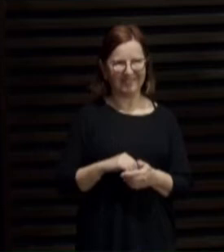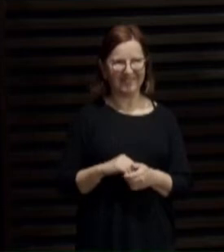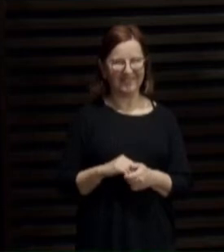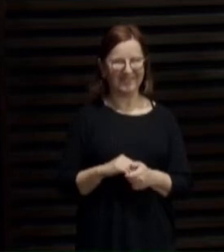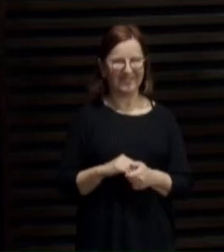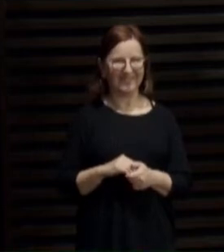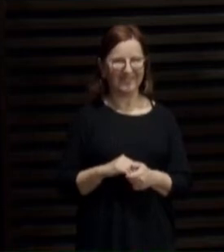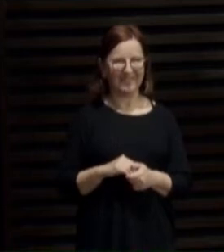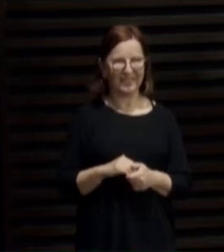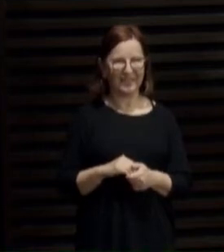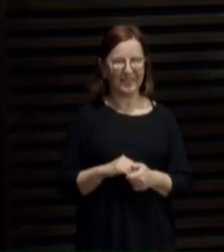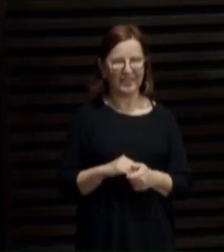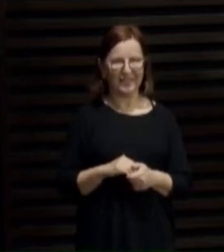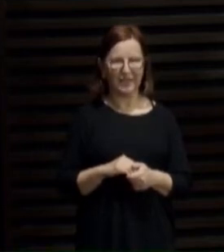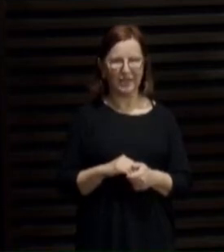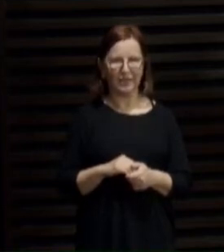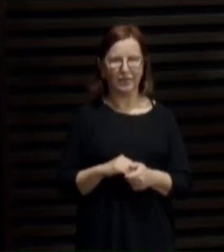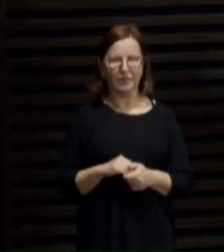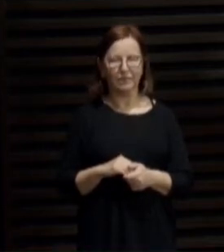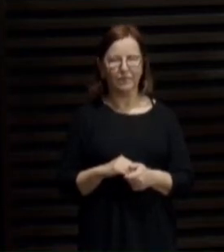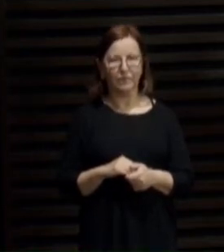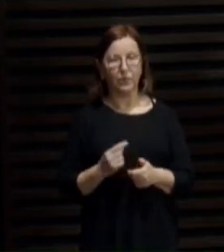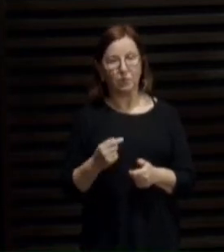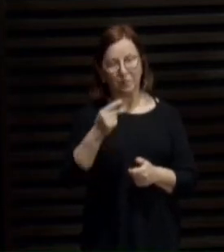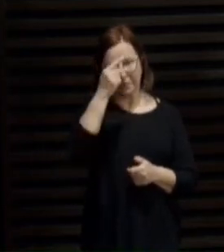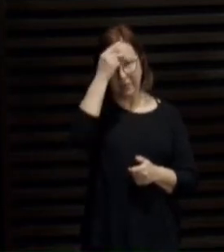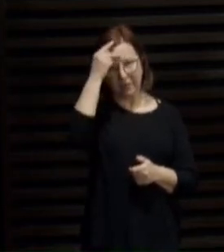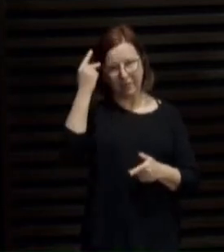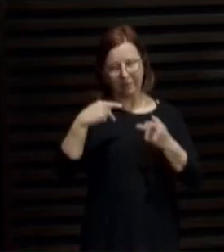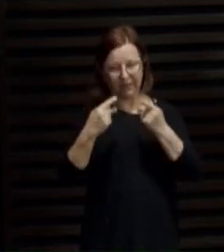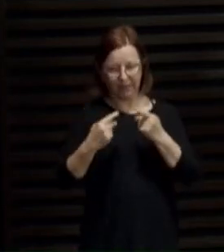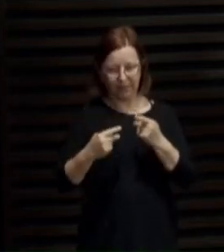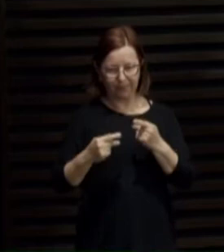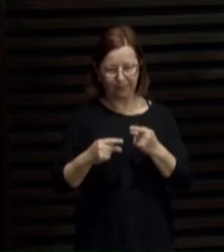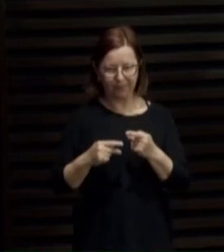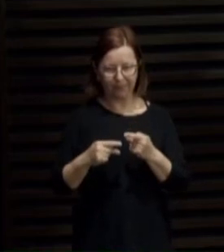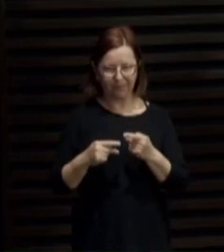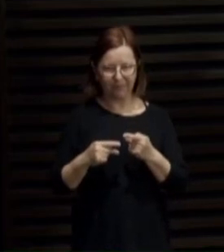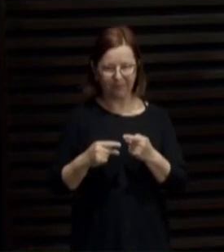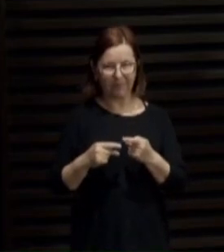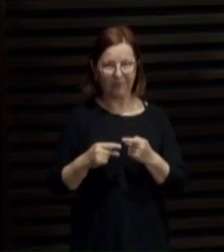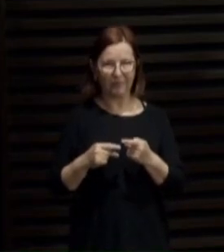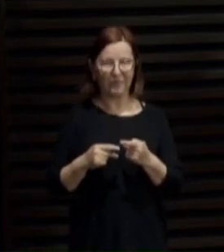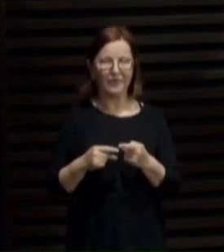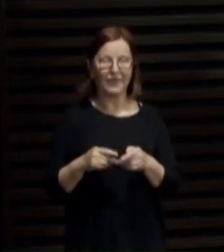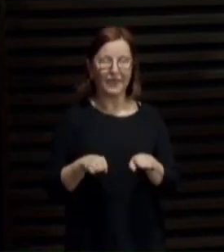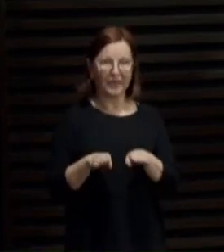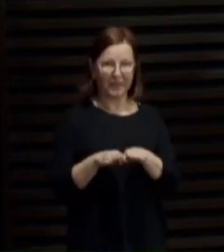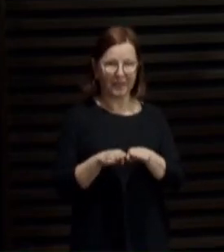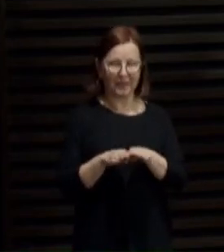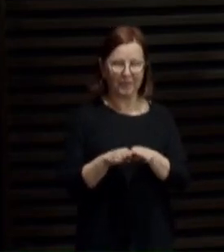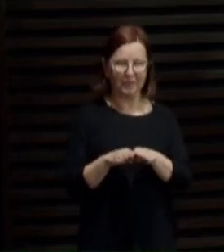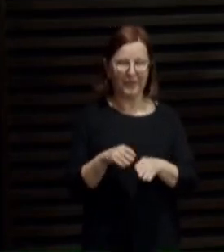Você percebe, mas alguém diz, além dessa diferença entre o trigo e o joio,